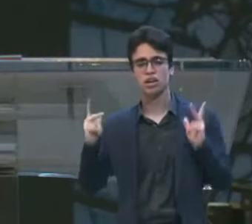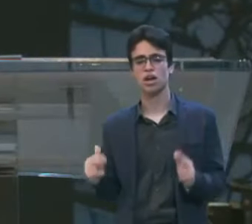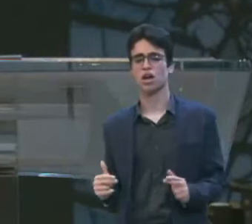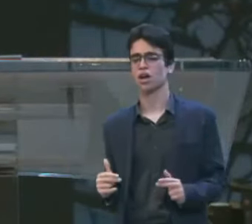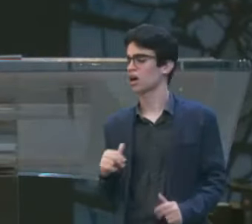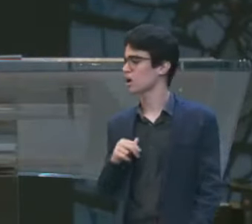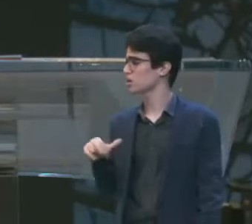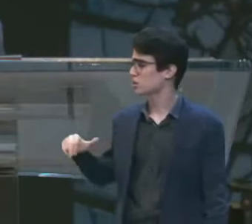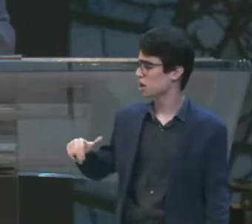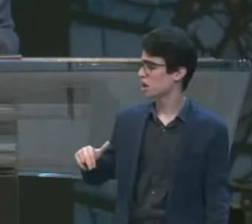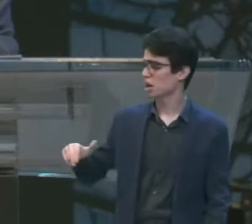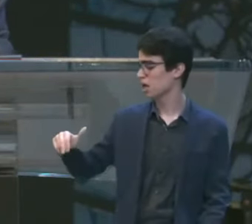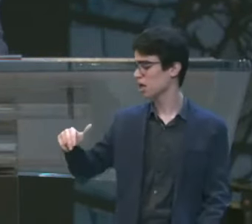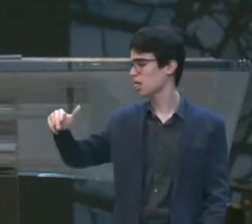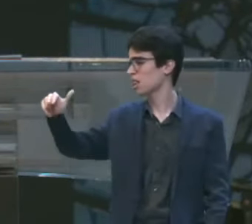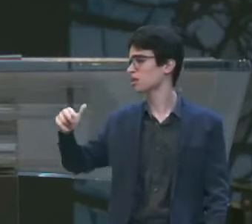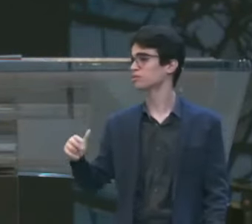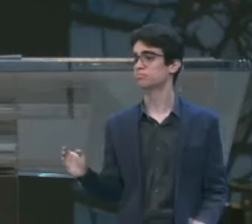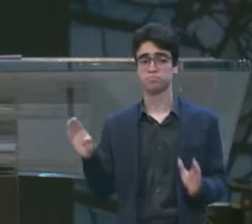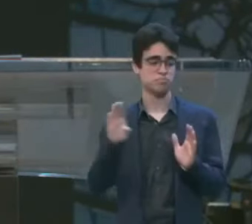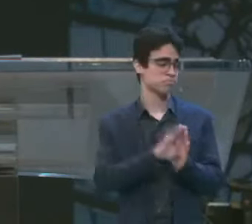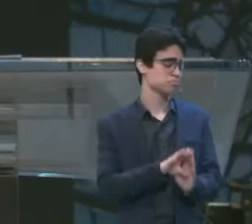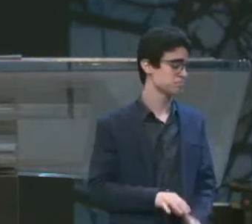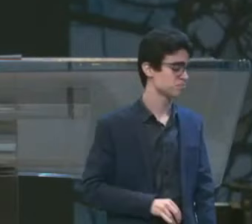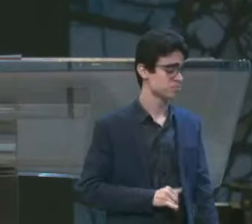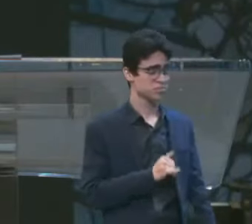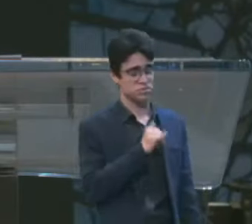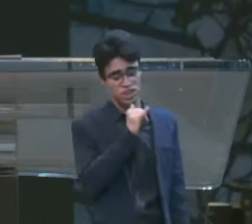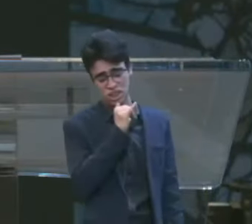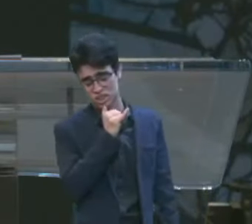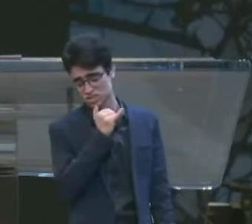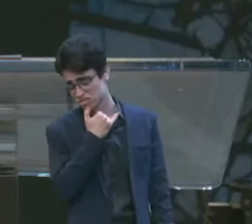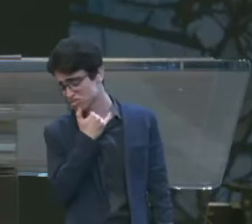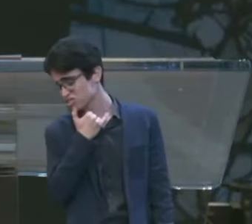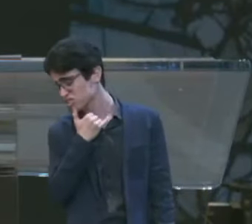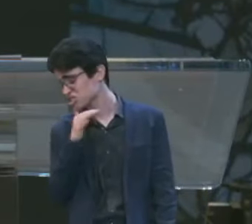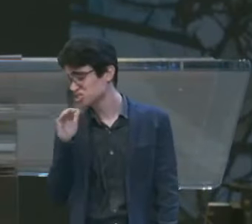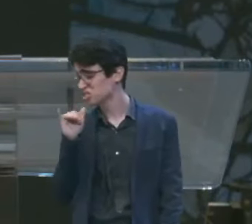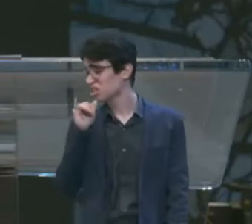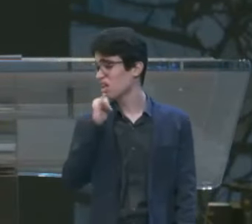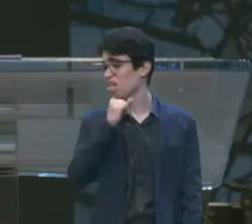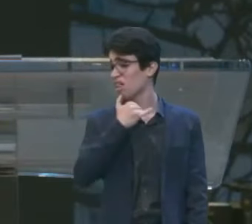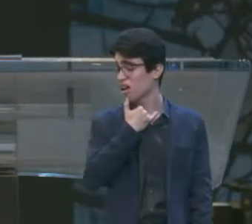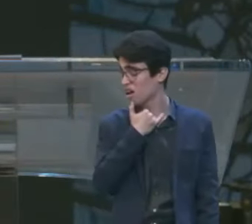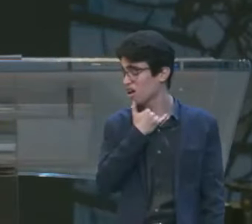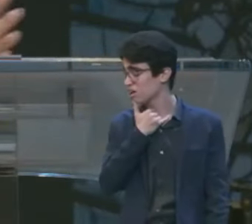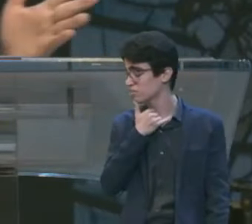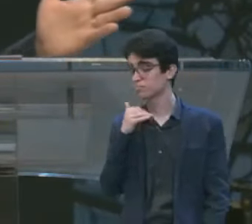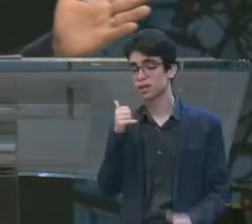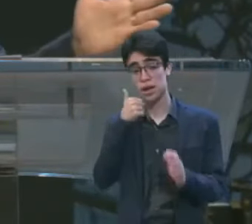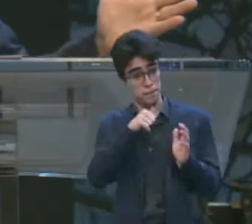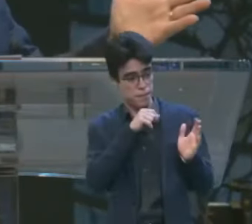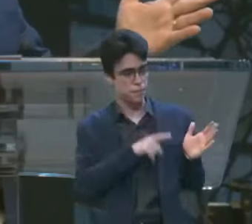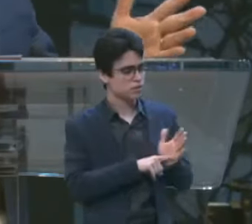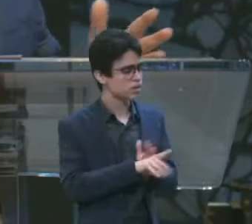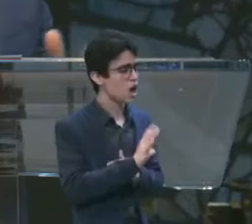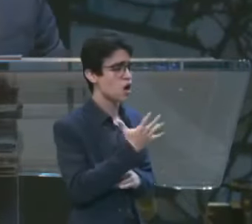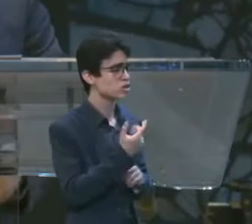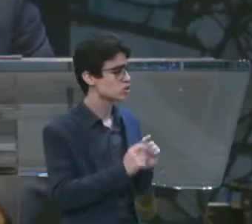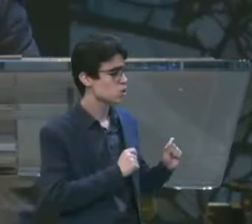mesmo percurso, chegou em casa cabisbaixo, triste. E a mãe perguntou: o que houve, meu